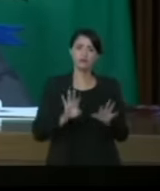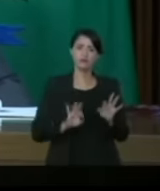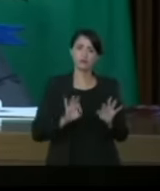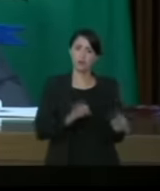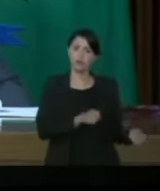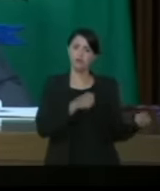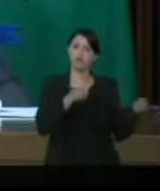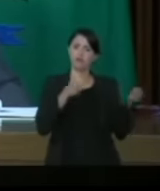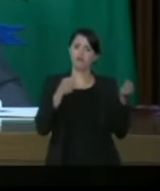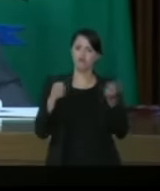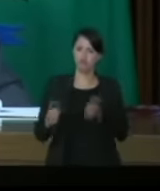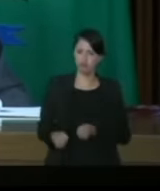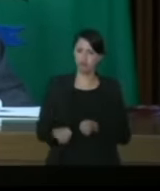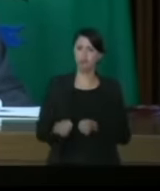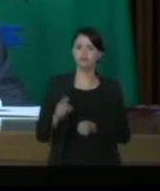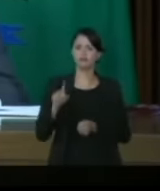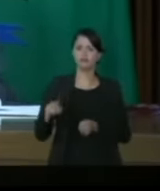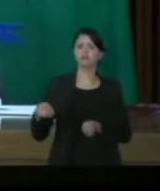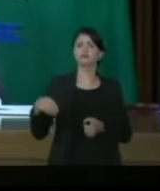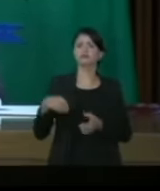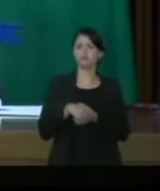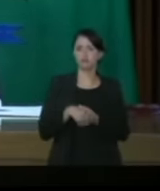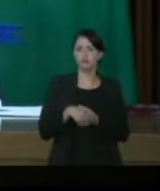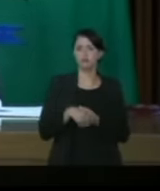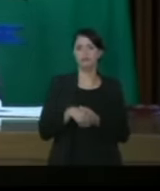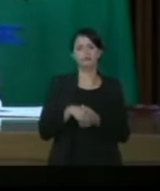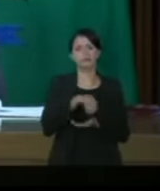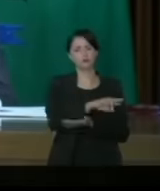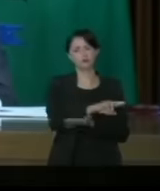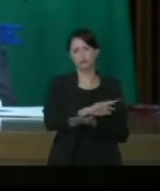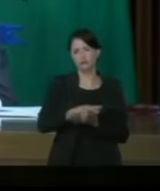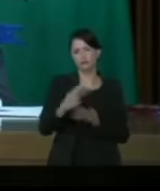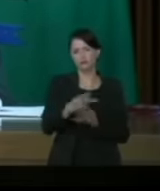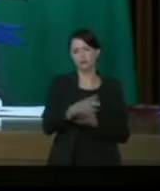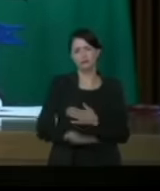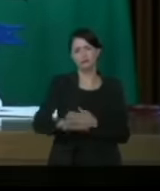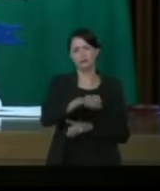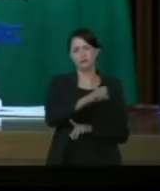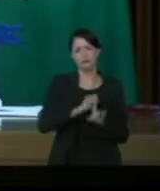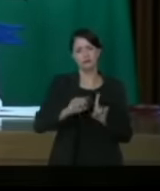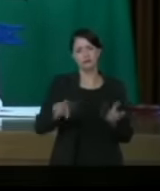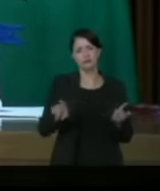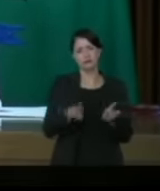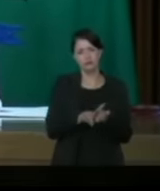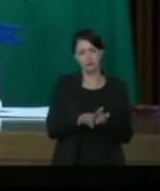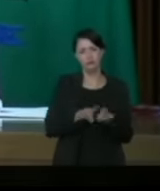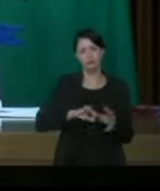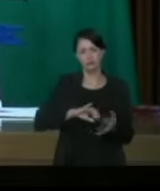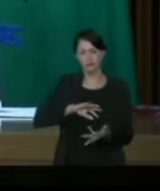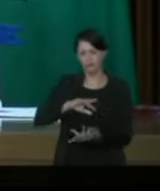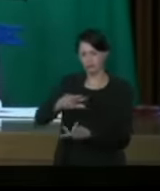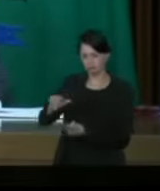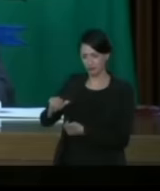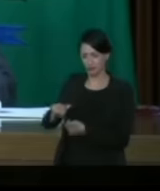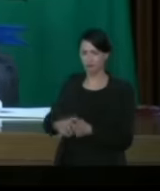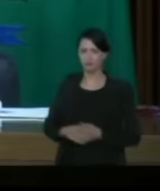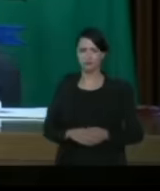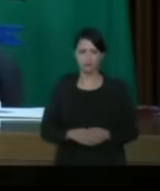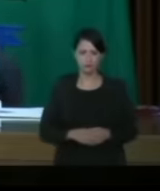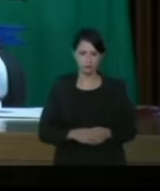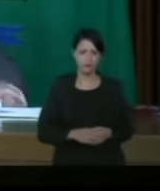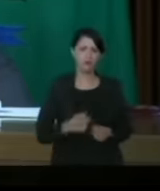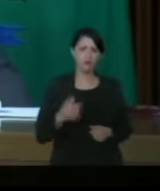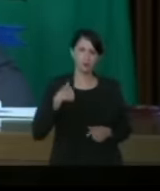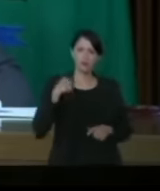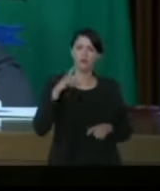poderosa que ela está envolvidas em todos os setores da sociedade Inclusive a nível internacional Uhum eu tenho tido uma